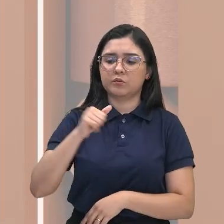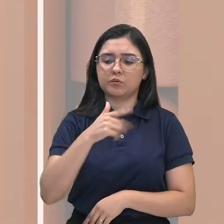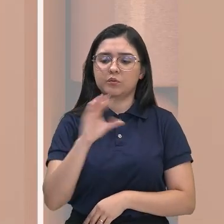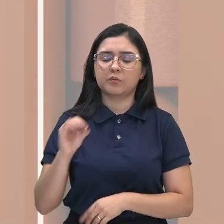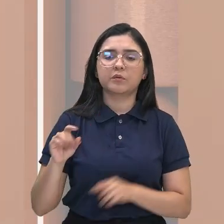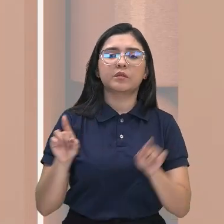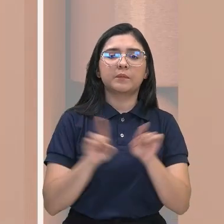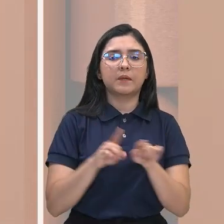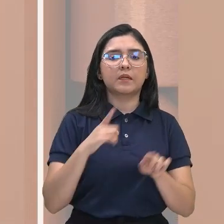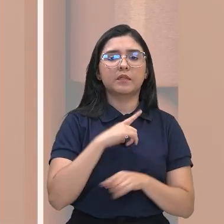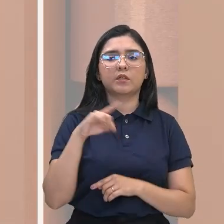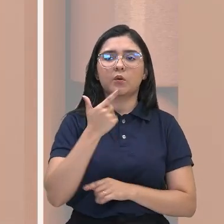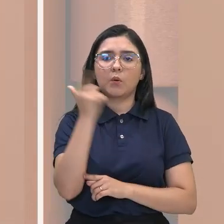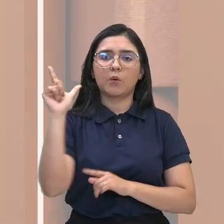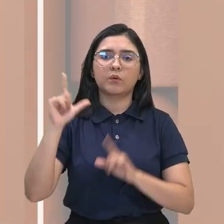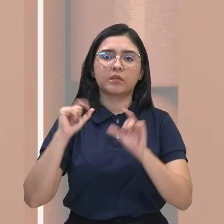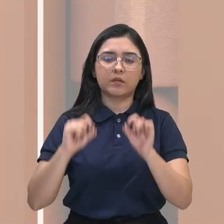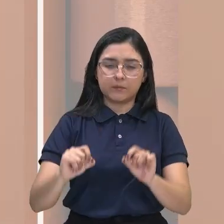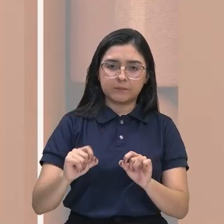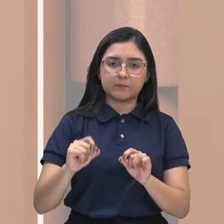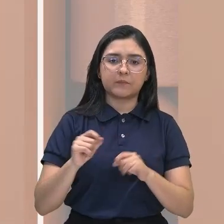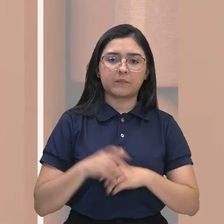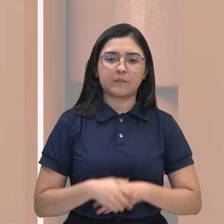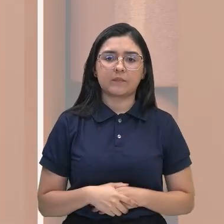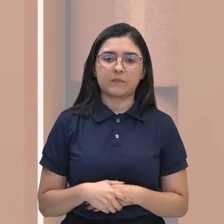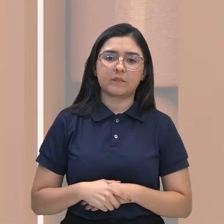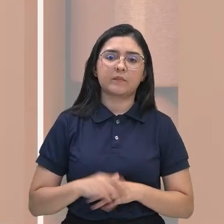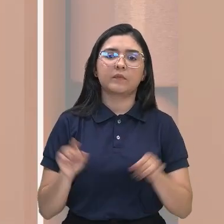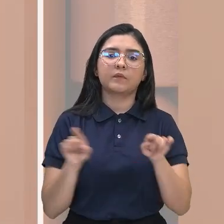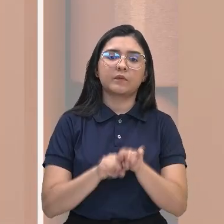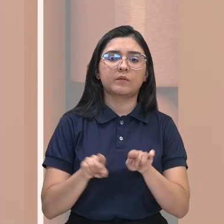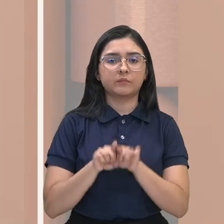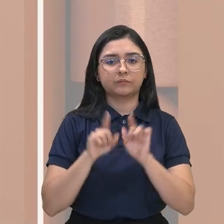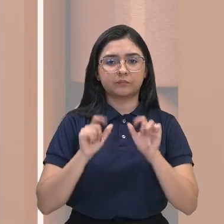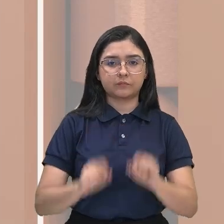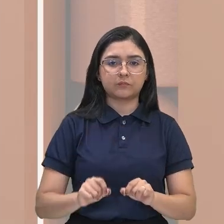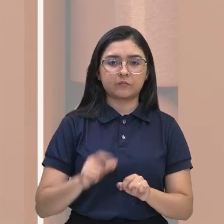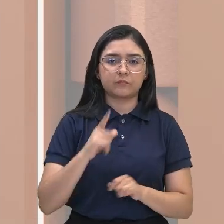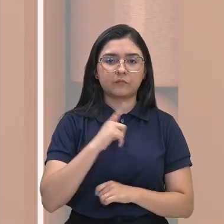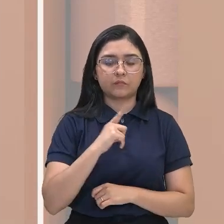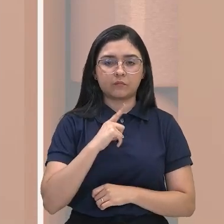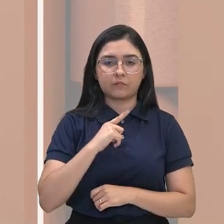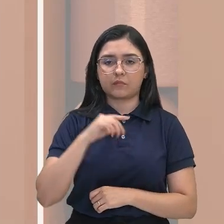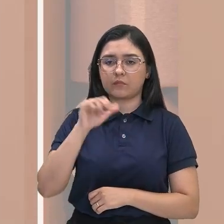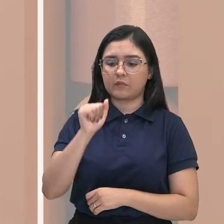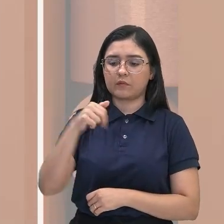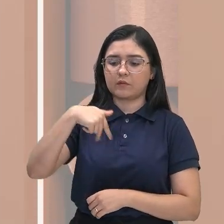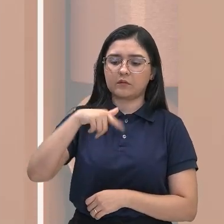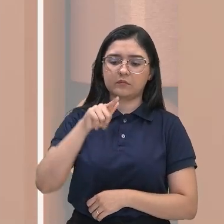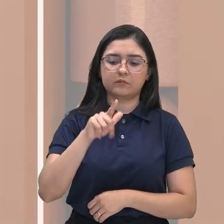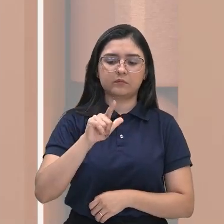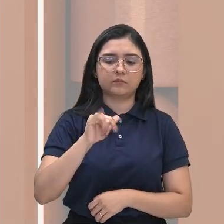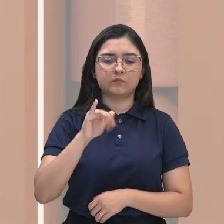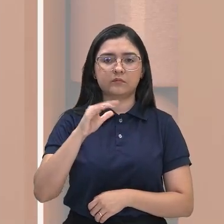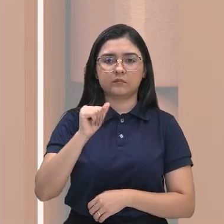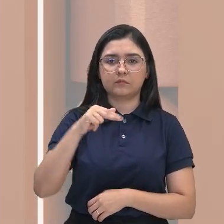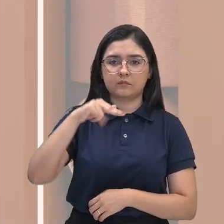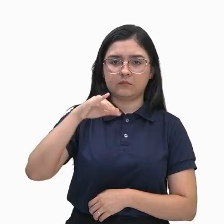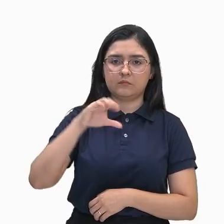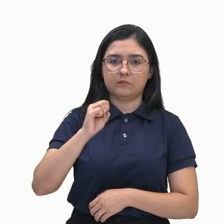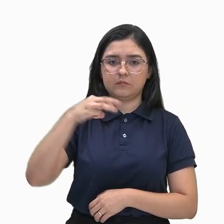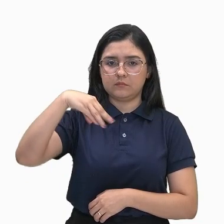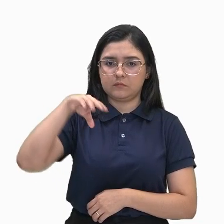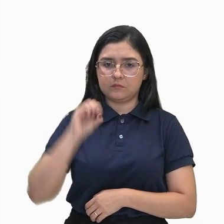de viés estatal, que é justamente o anglicanismo, uma religião oficial do Império